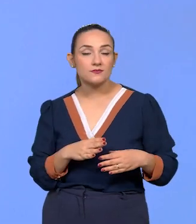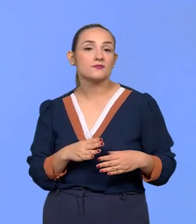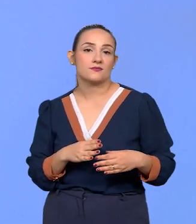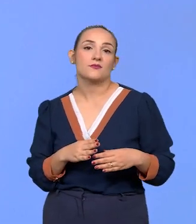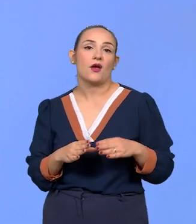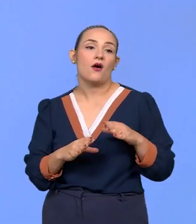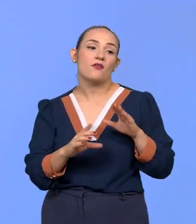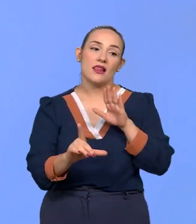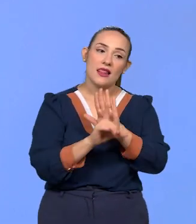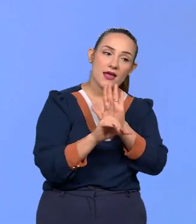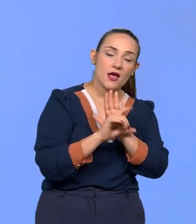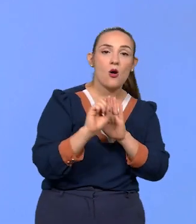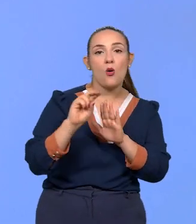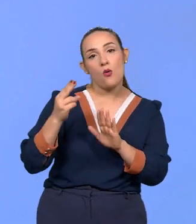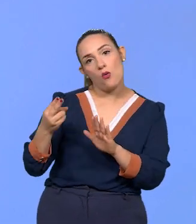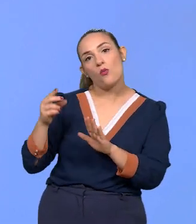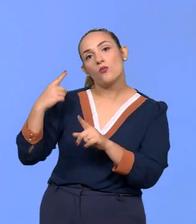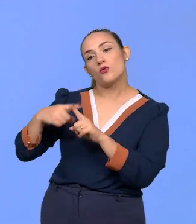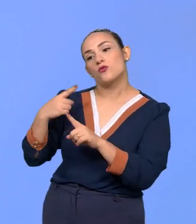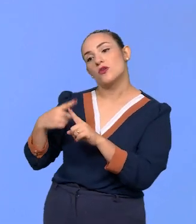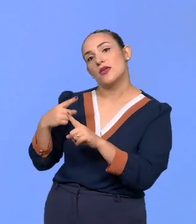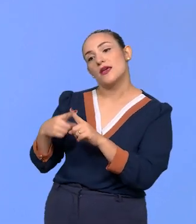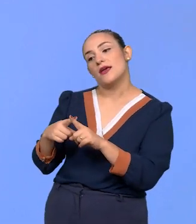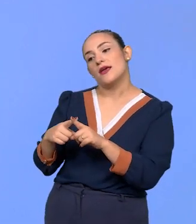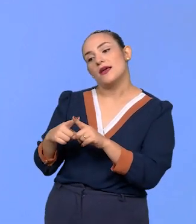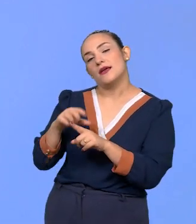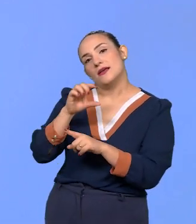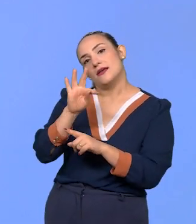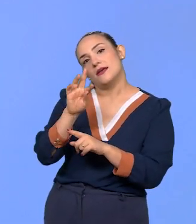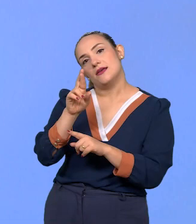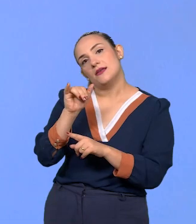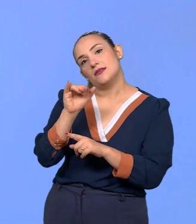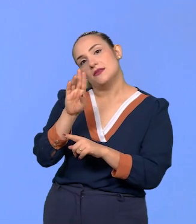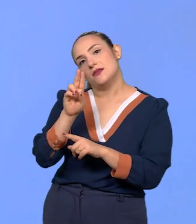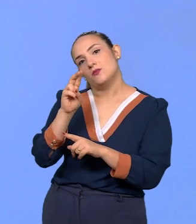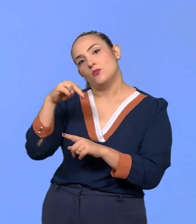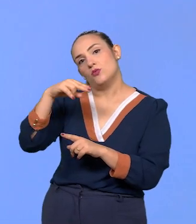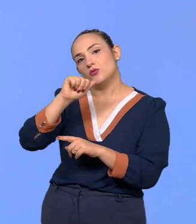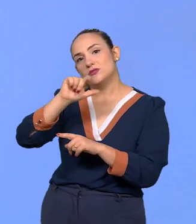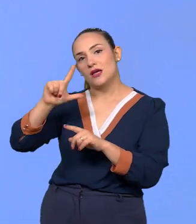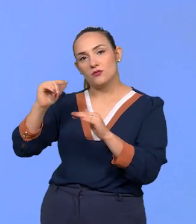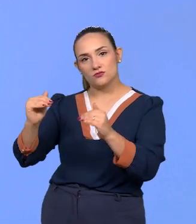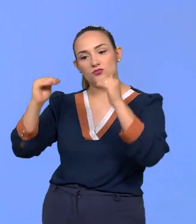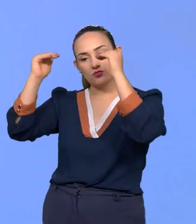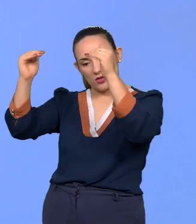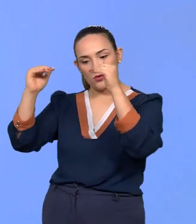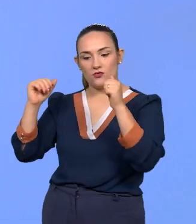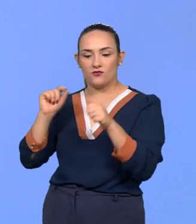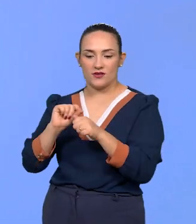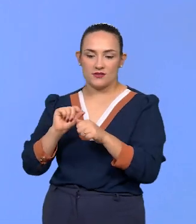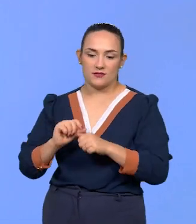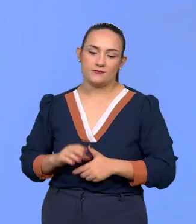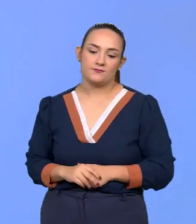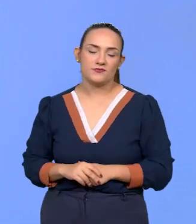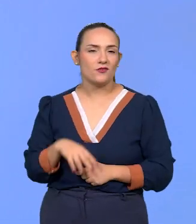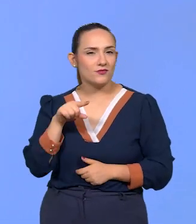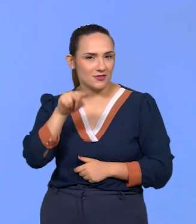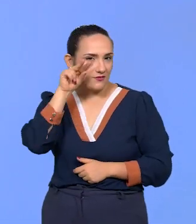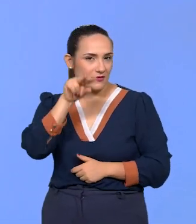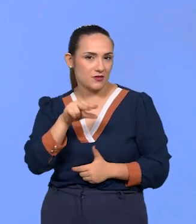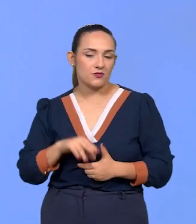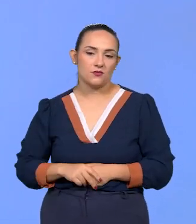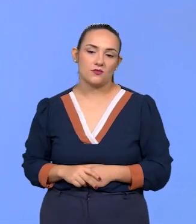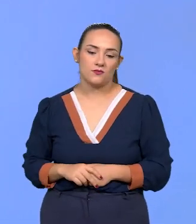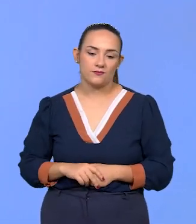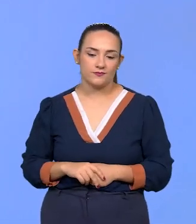também por uma decisão de um tribunal superior. E no programa de hoje a gente vai falar no caso dessa última modalidade. Isso porque você deve ter